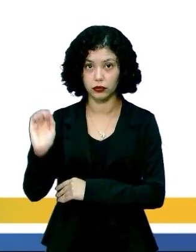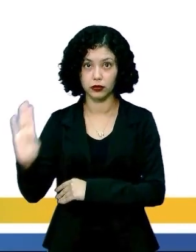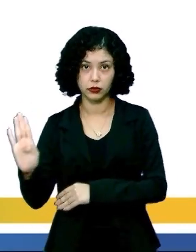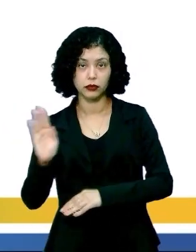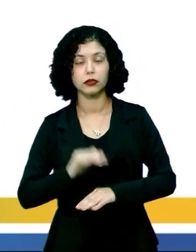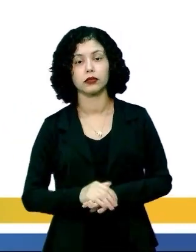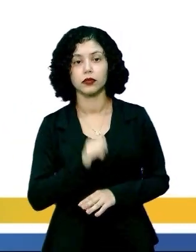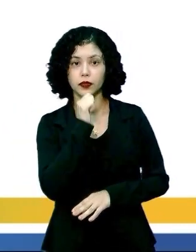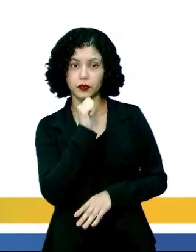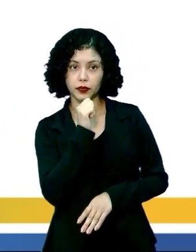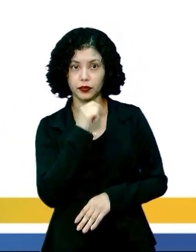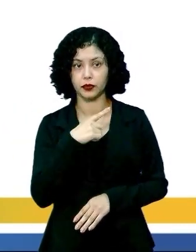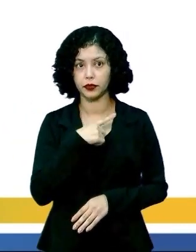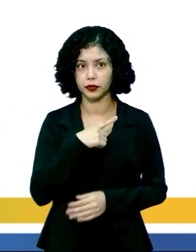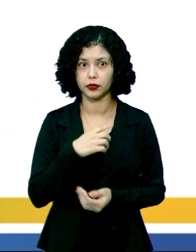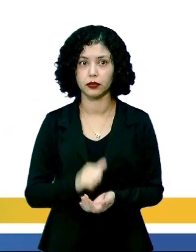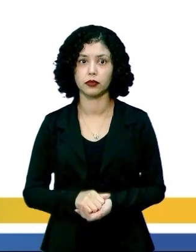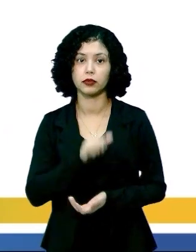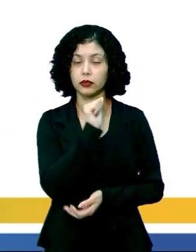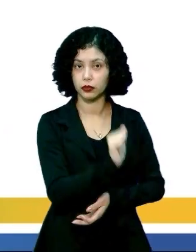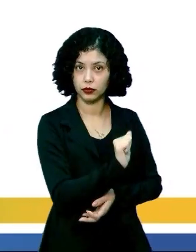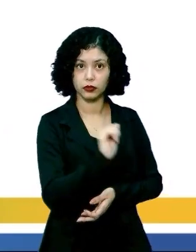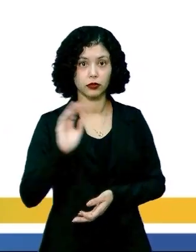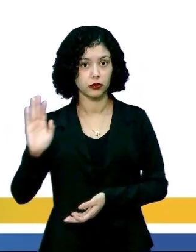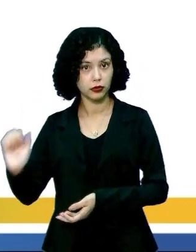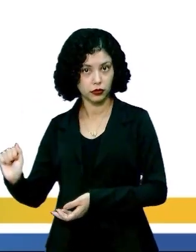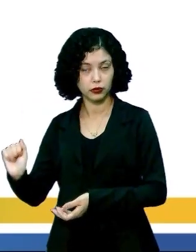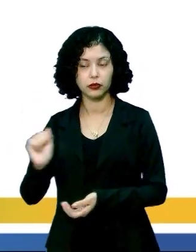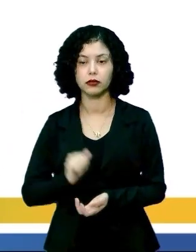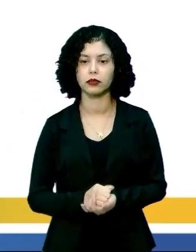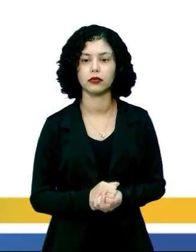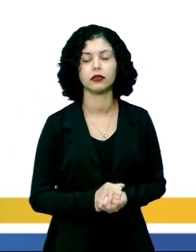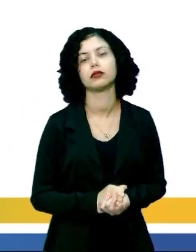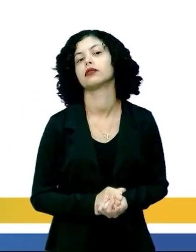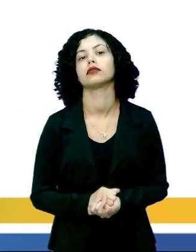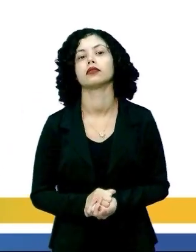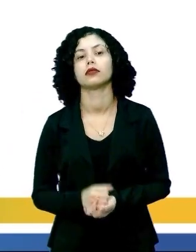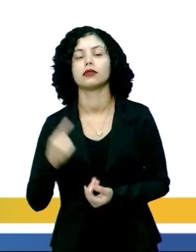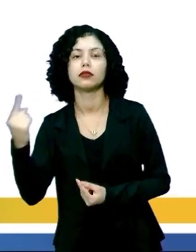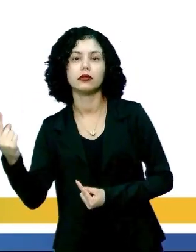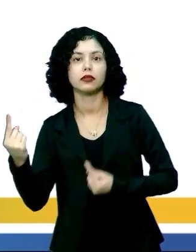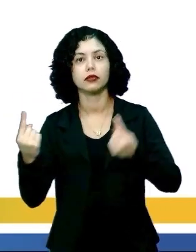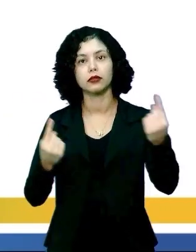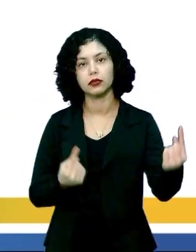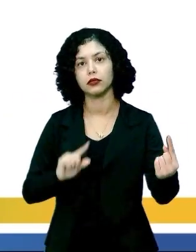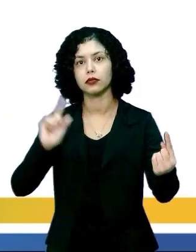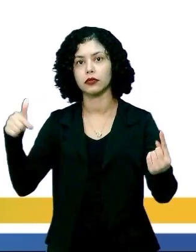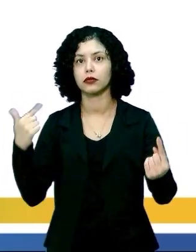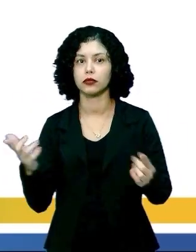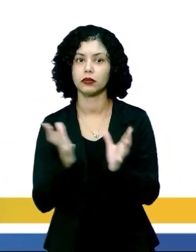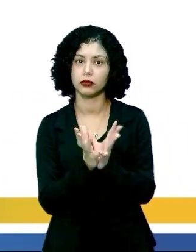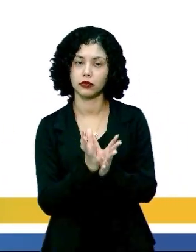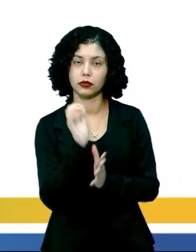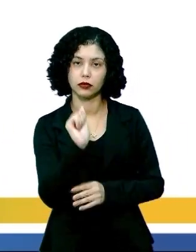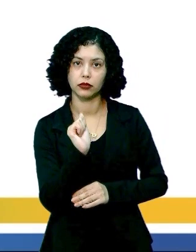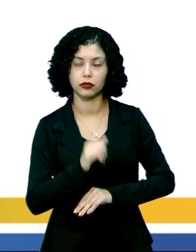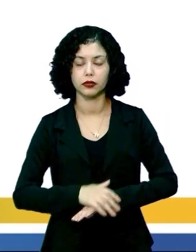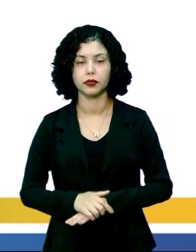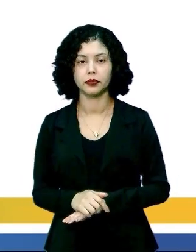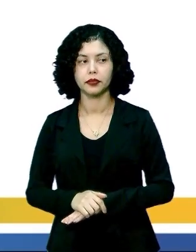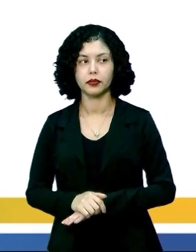B, existe um A pertencente ao conjunto A, ou seja, pertence um elemento que pertence ao conjunto